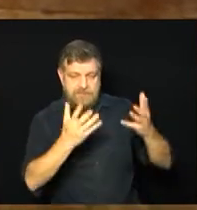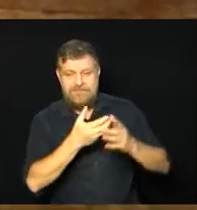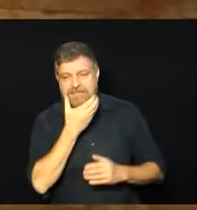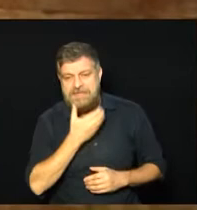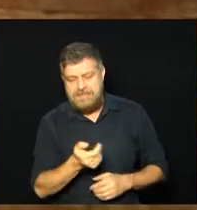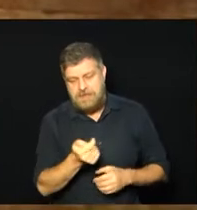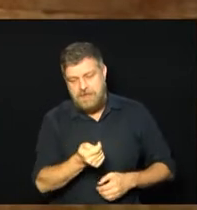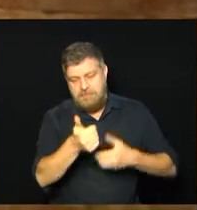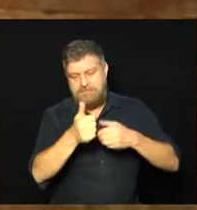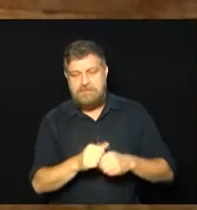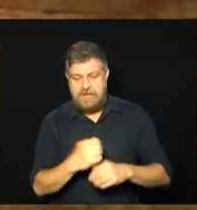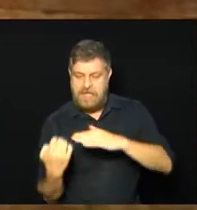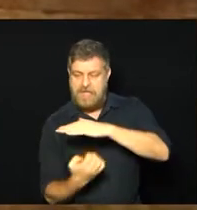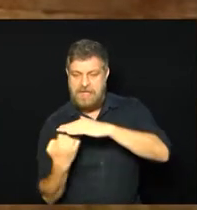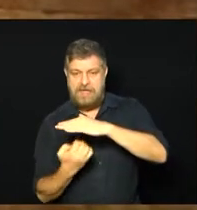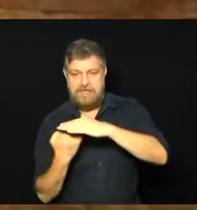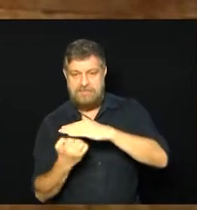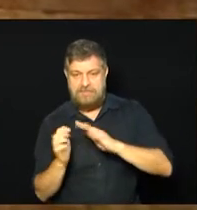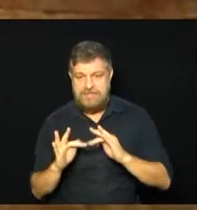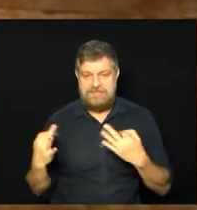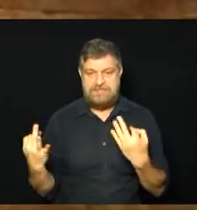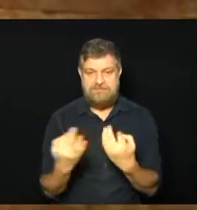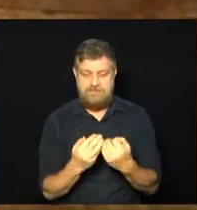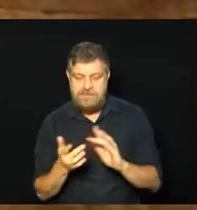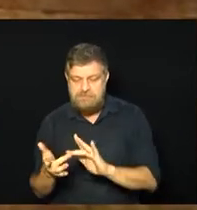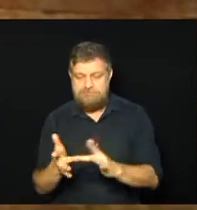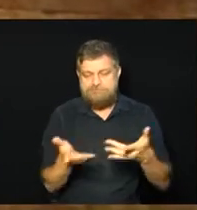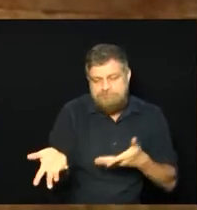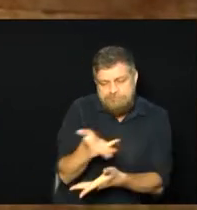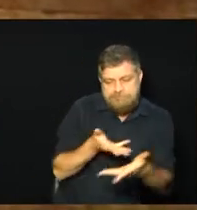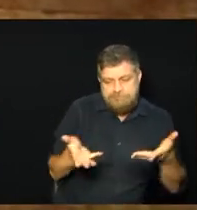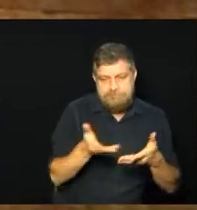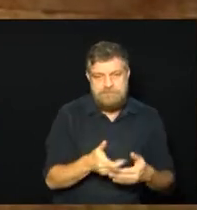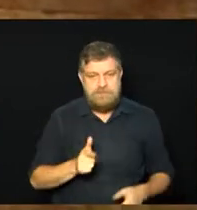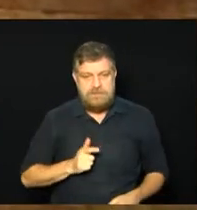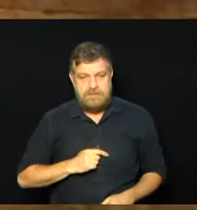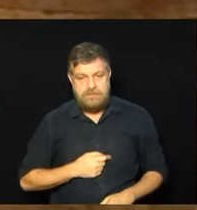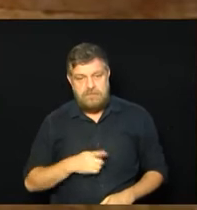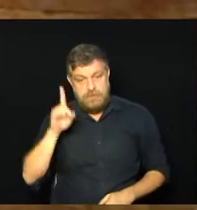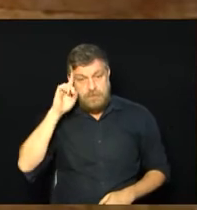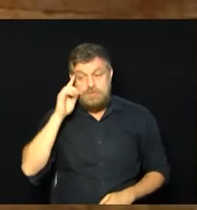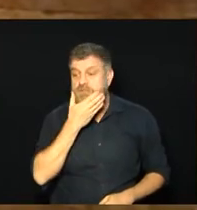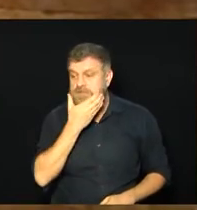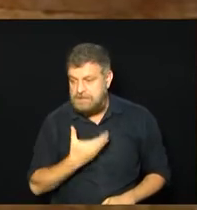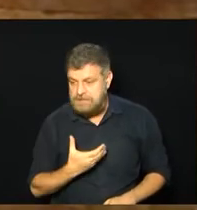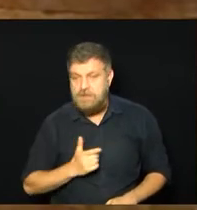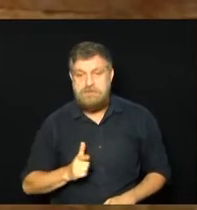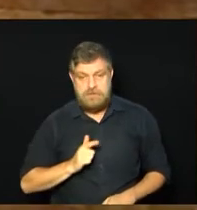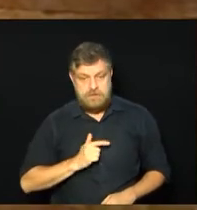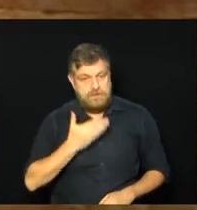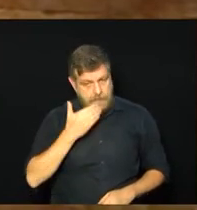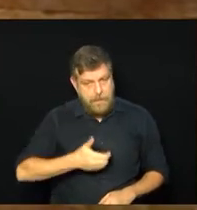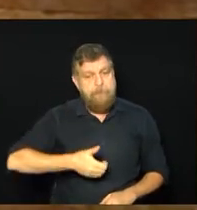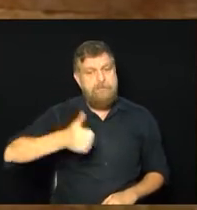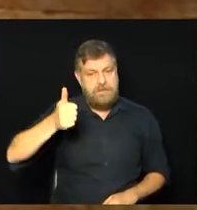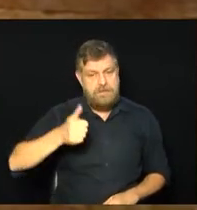empresas, famílias que querem voltar, se socializar junto, ceias de Natal. Então o movimento está aquecido, está bem melhor do que